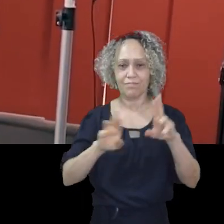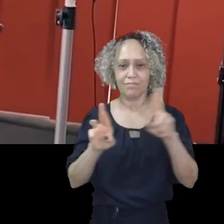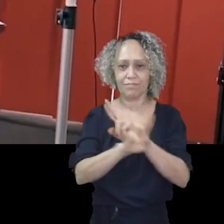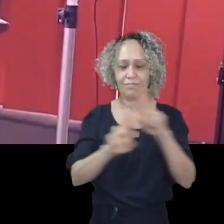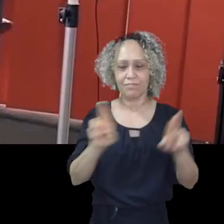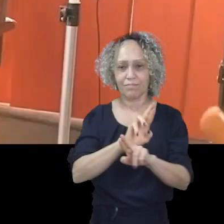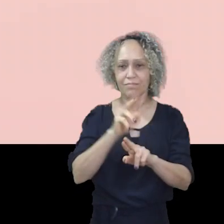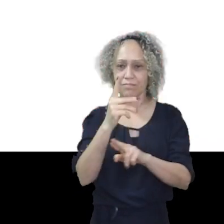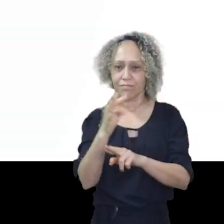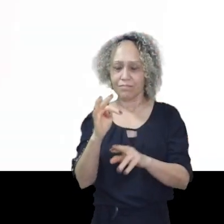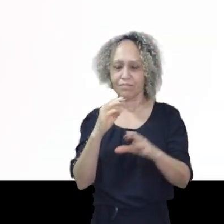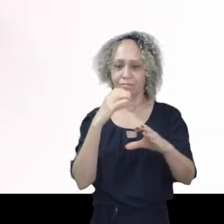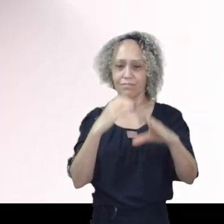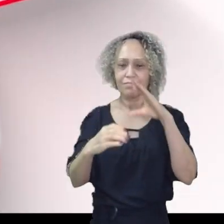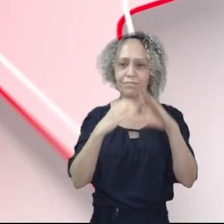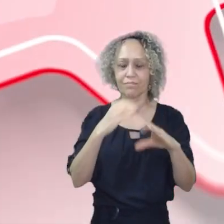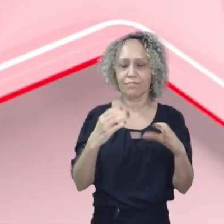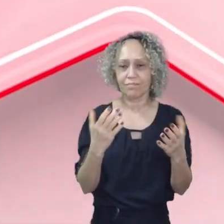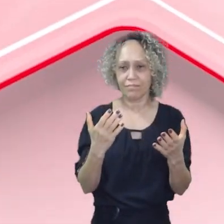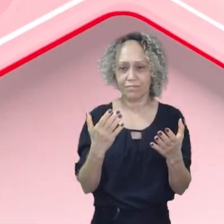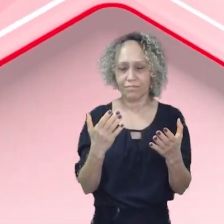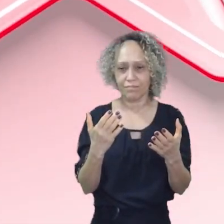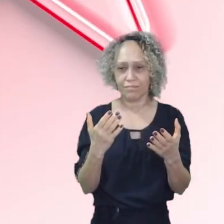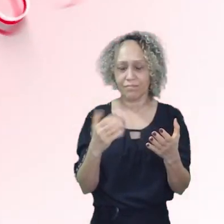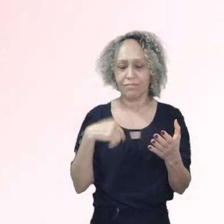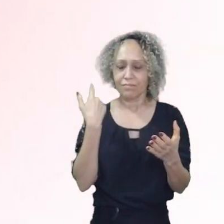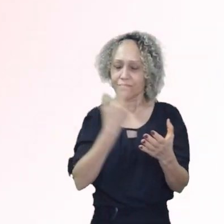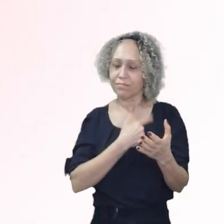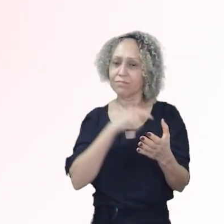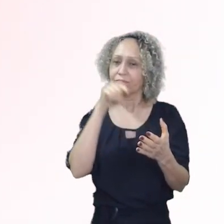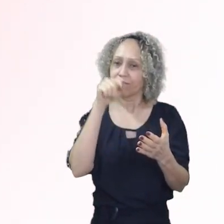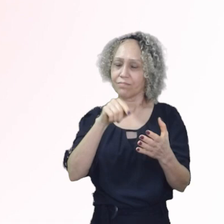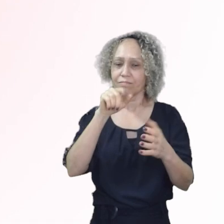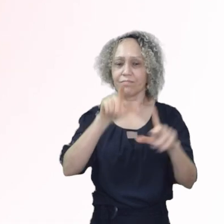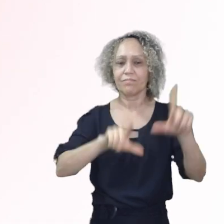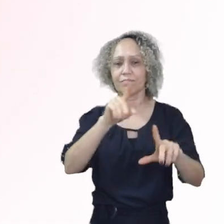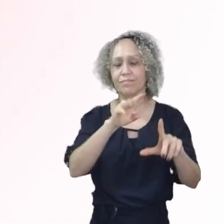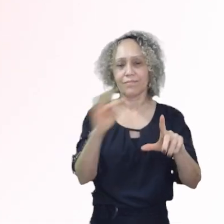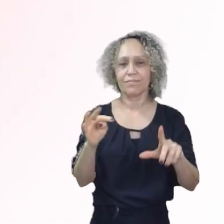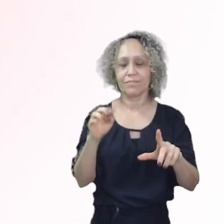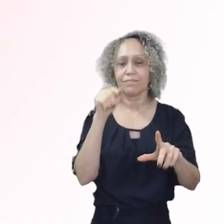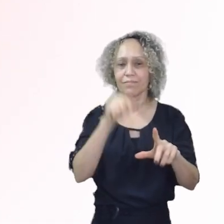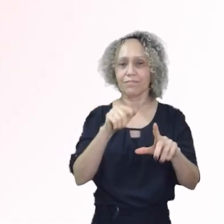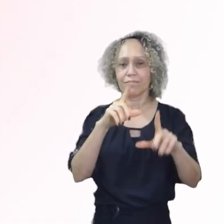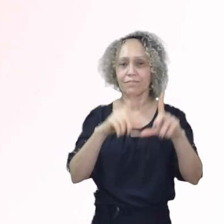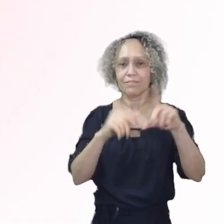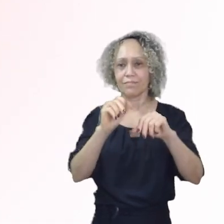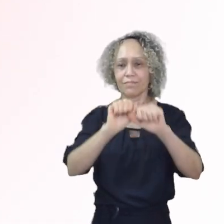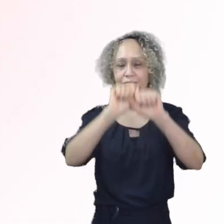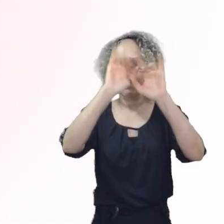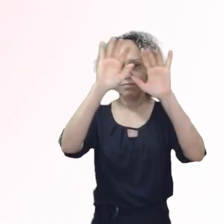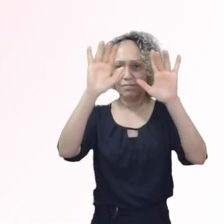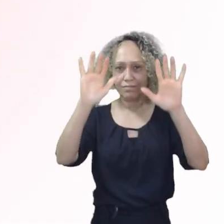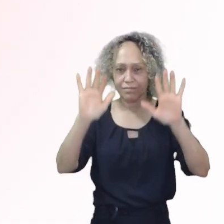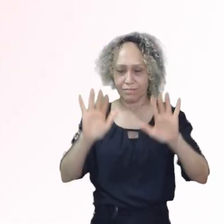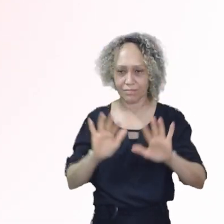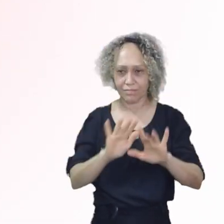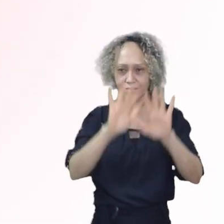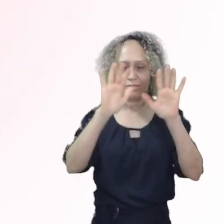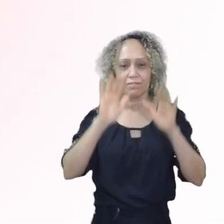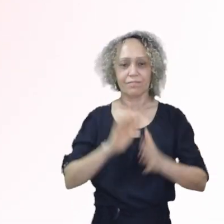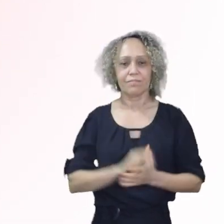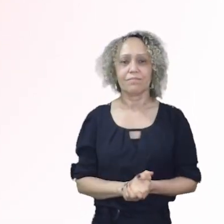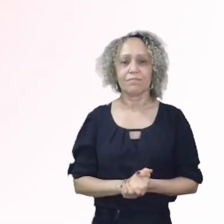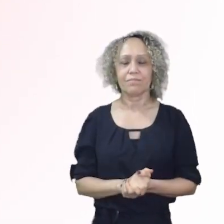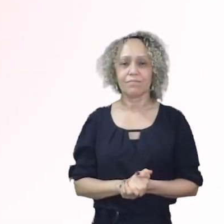da Rede PT de Comunicação. Somos a TV PT. Aqui brilha uma estrela.